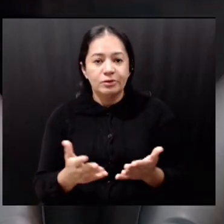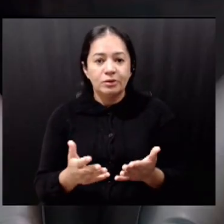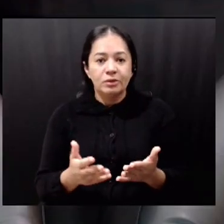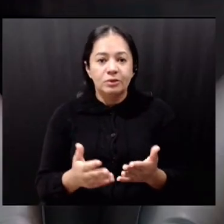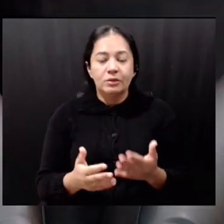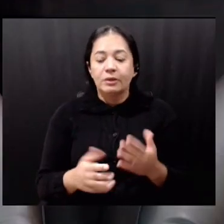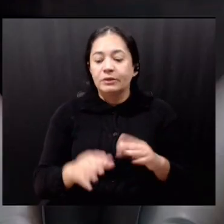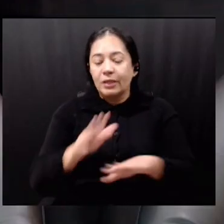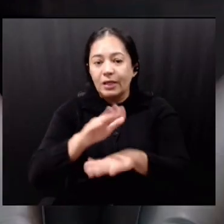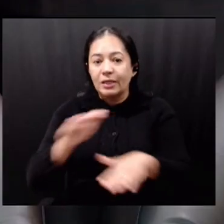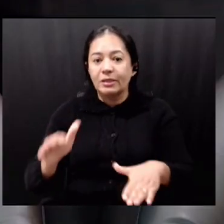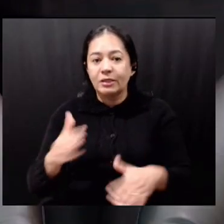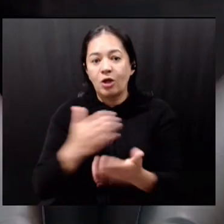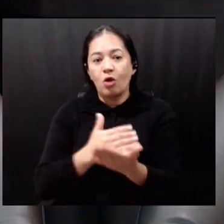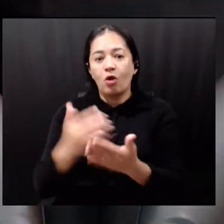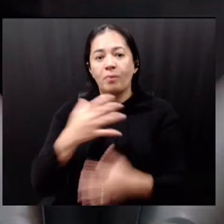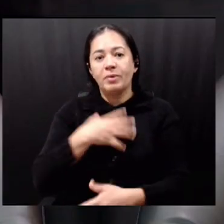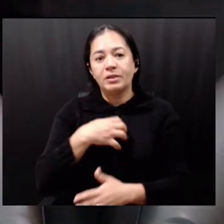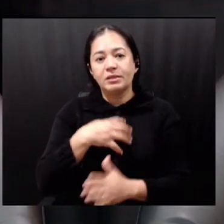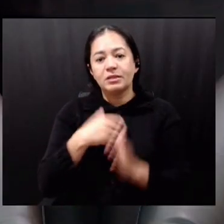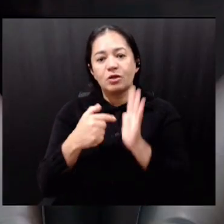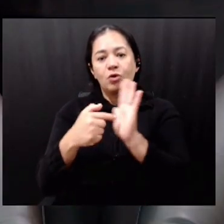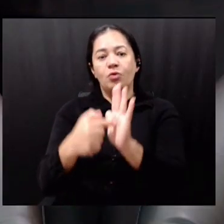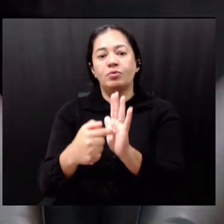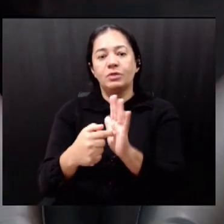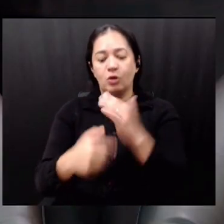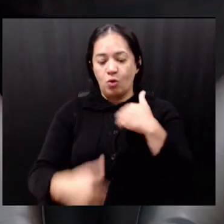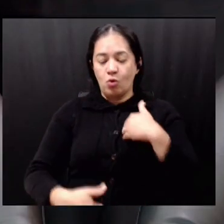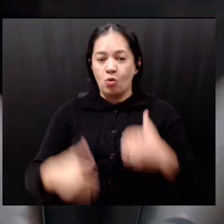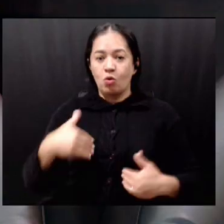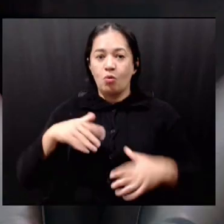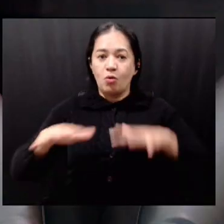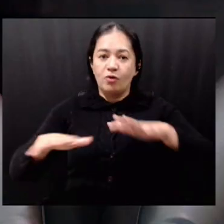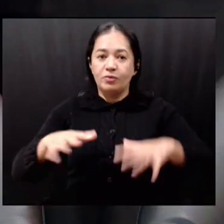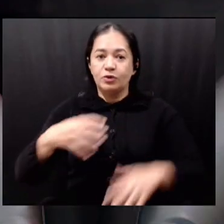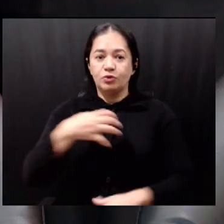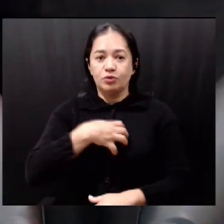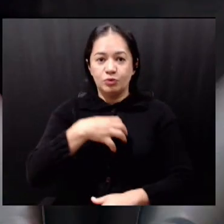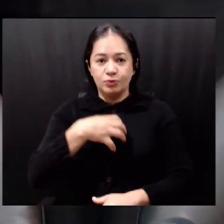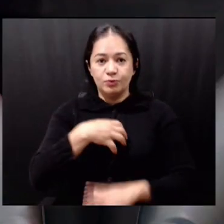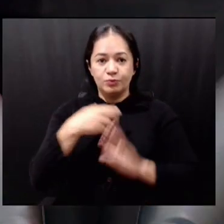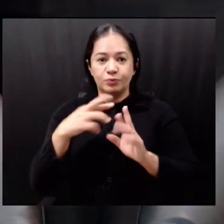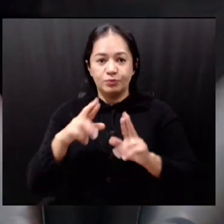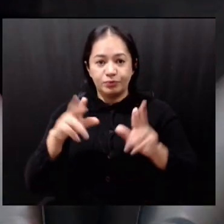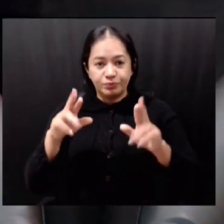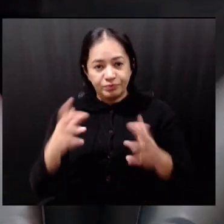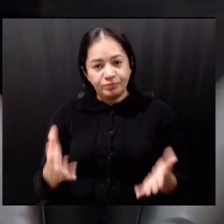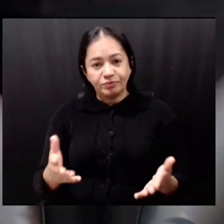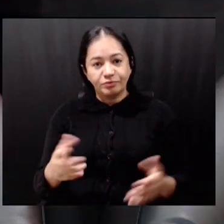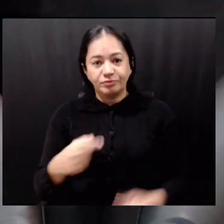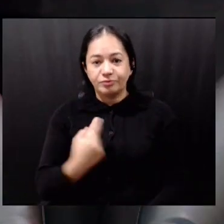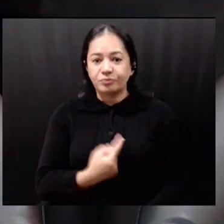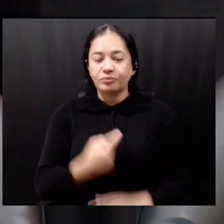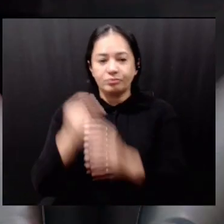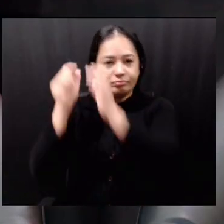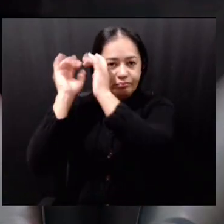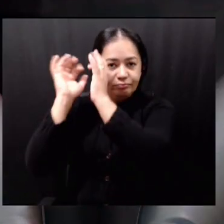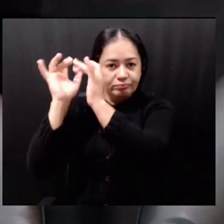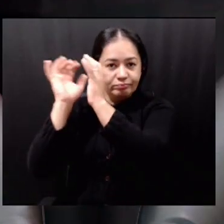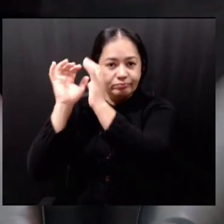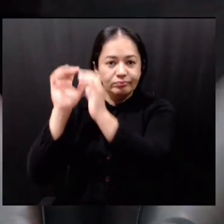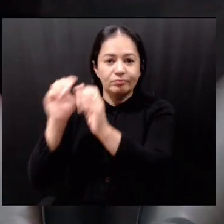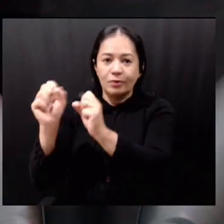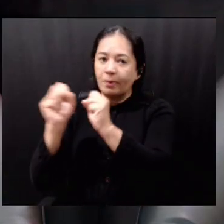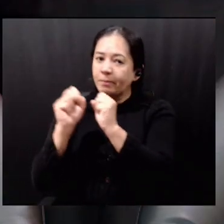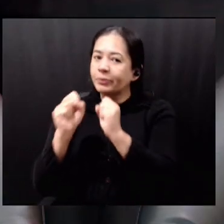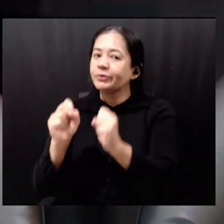comportar, o corpo dela começa a se movimentar de uma forma diferente. Então, o nosso cérebro é muito poderoso. Então, se a